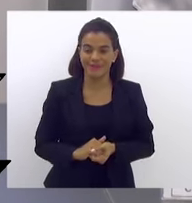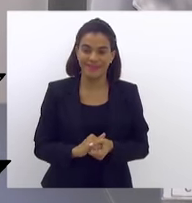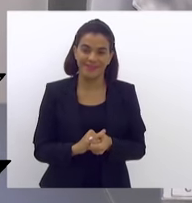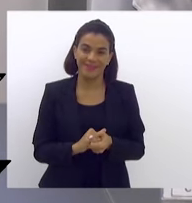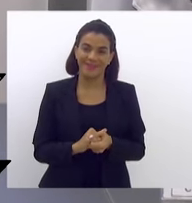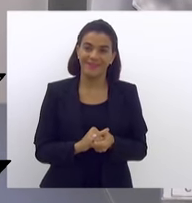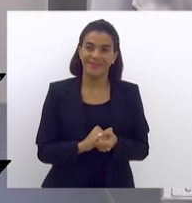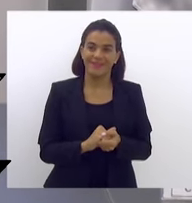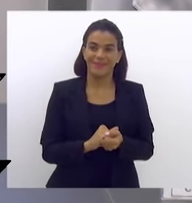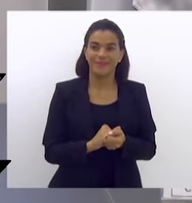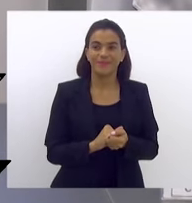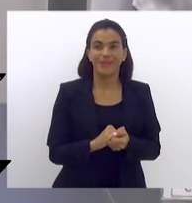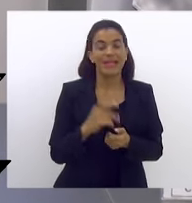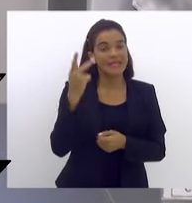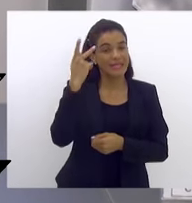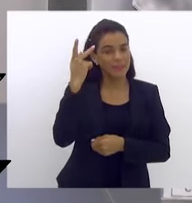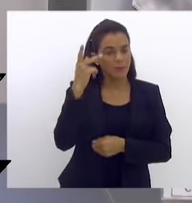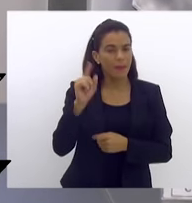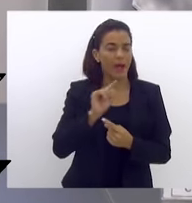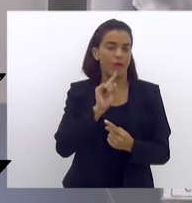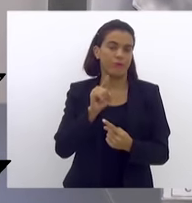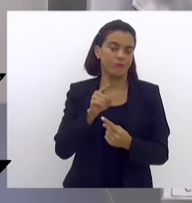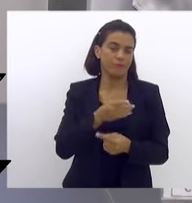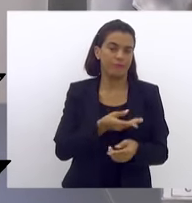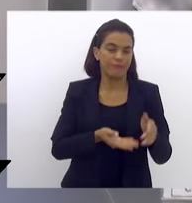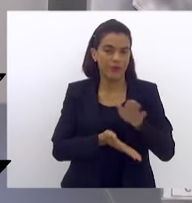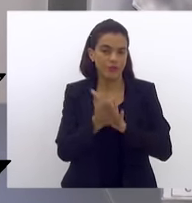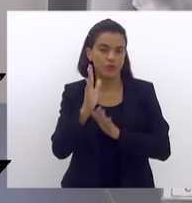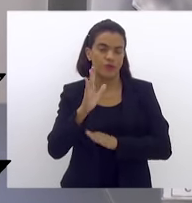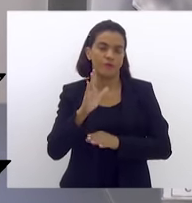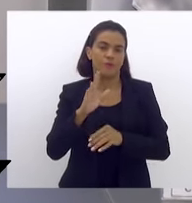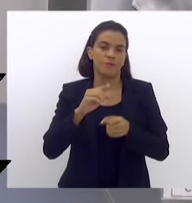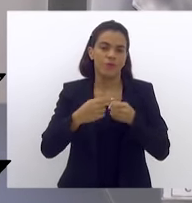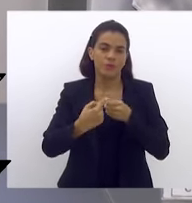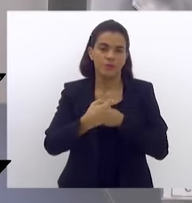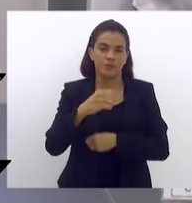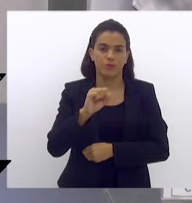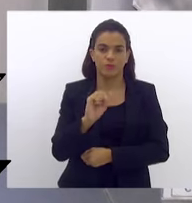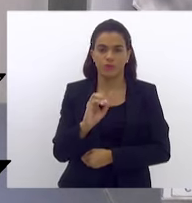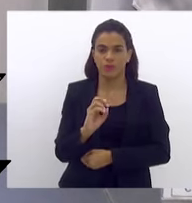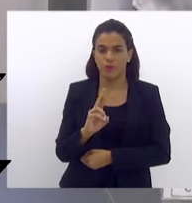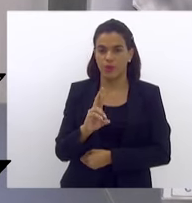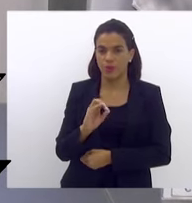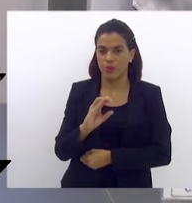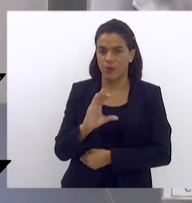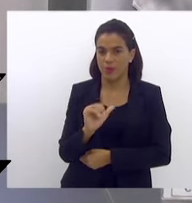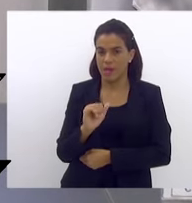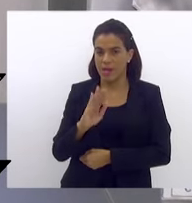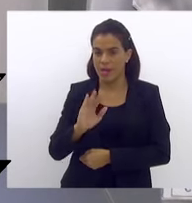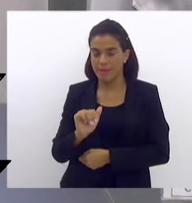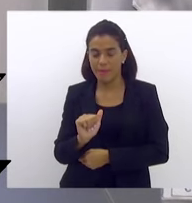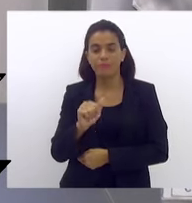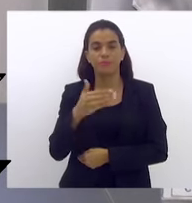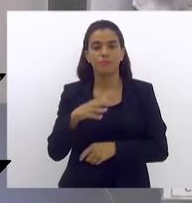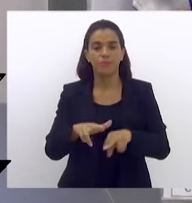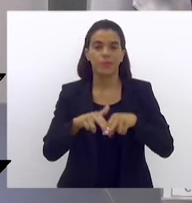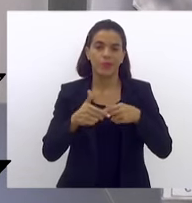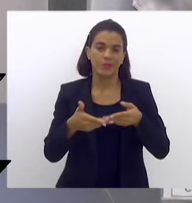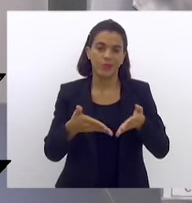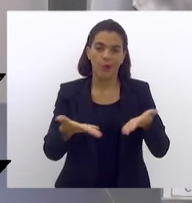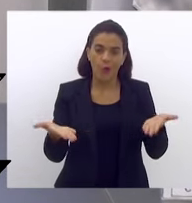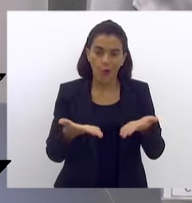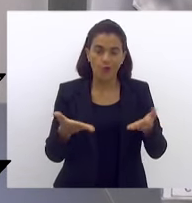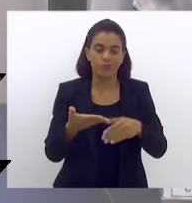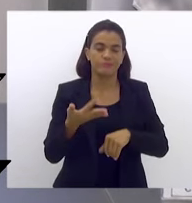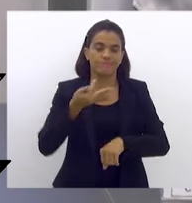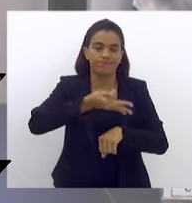pouco tá em São Paulo numa missão oficial lá em Sorocaba pediu para justificar a ausência dele na reunião de hoje é o